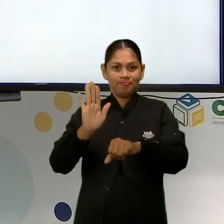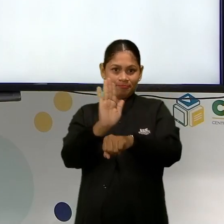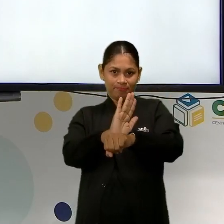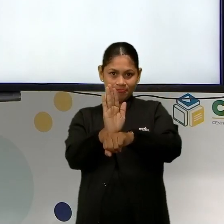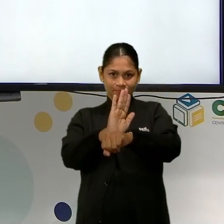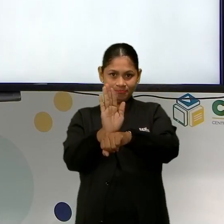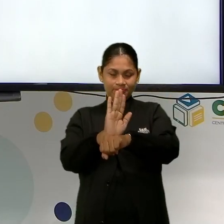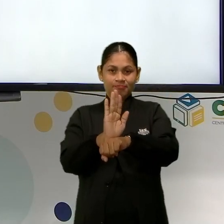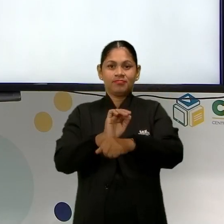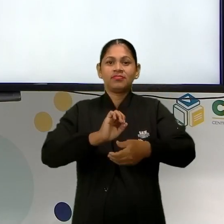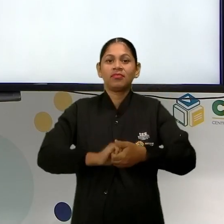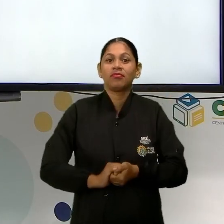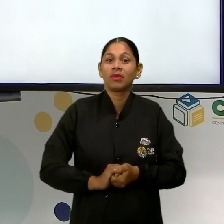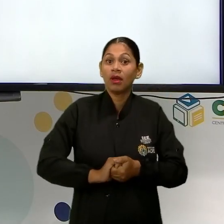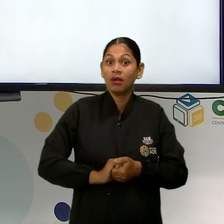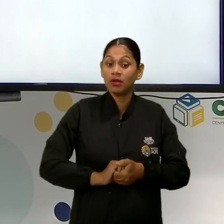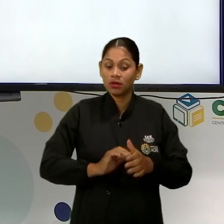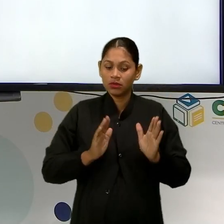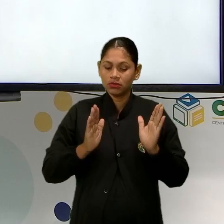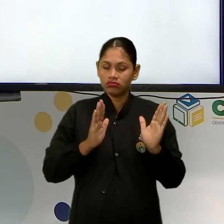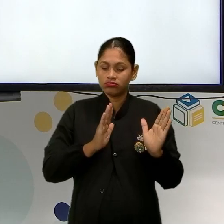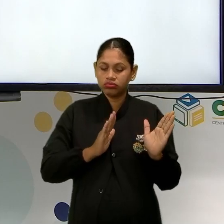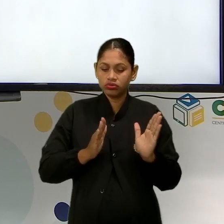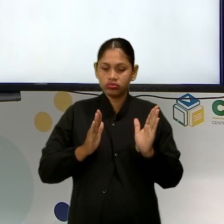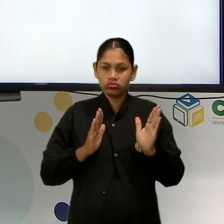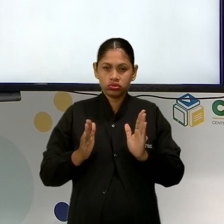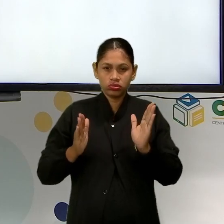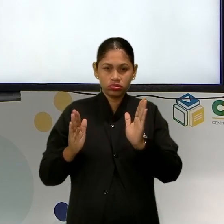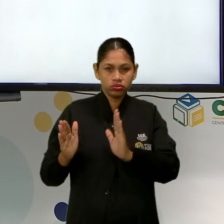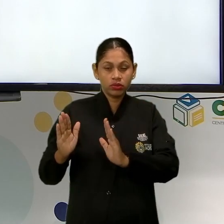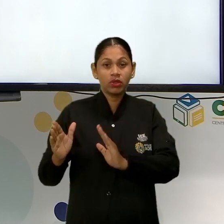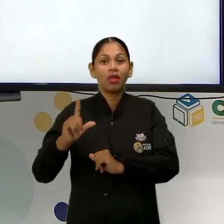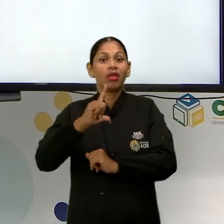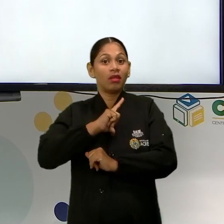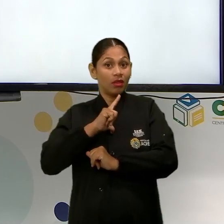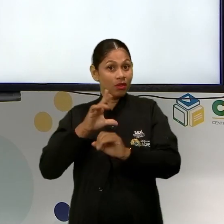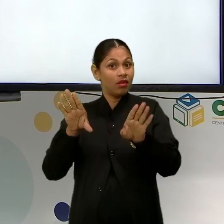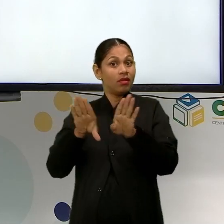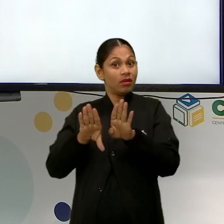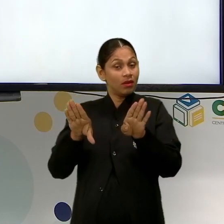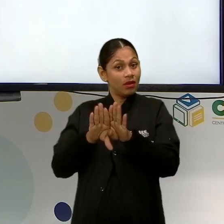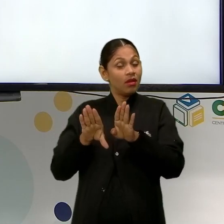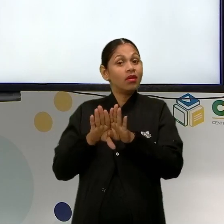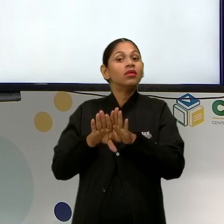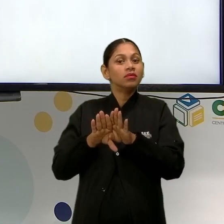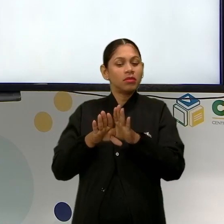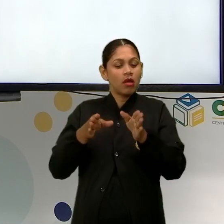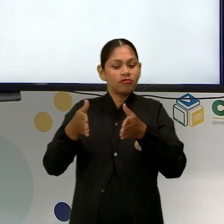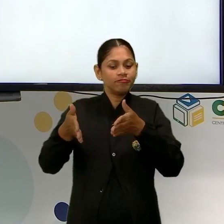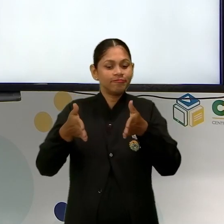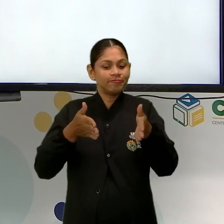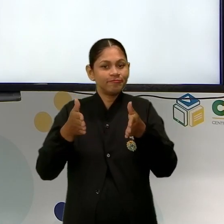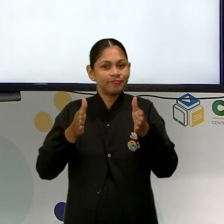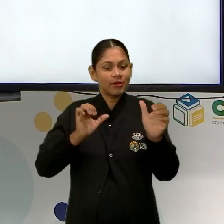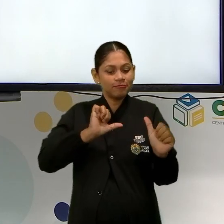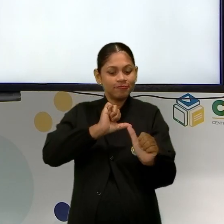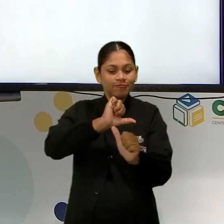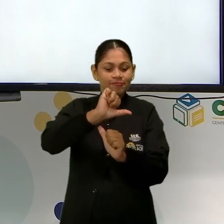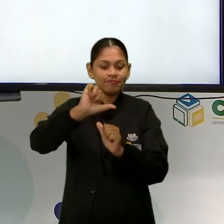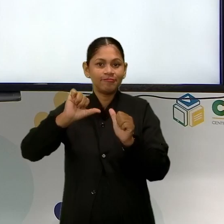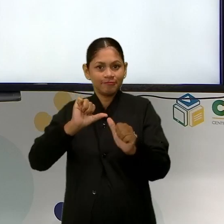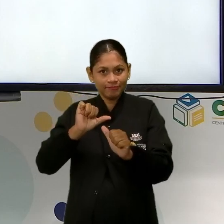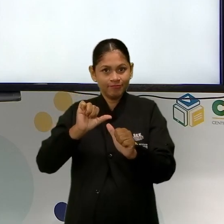Nesse processo de evolução, houve também o momento da transição, quando o cinema